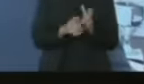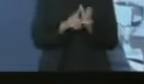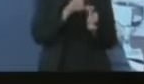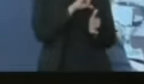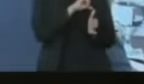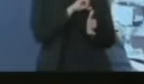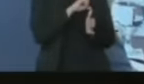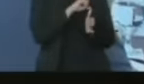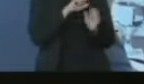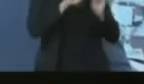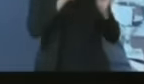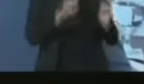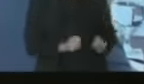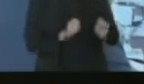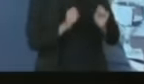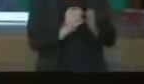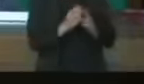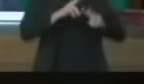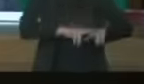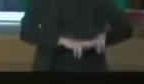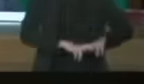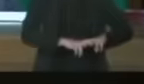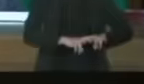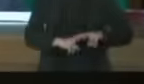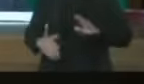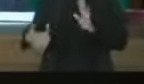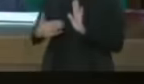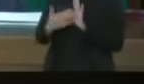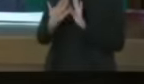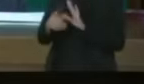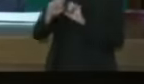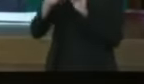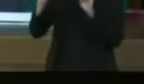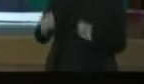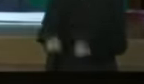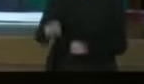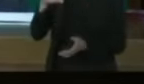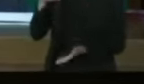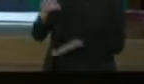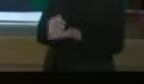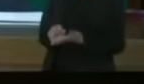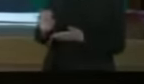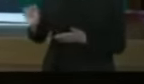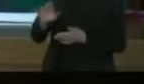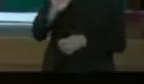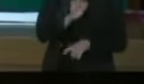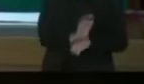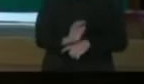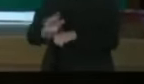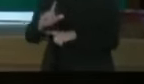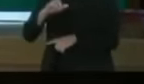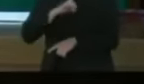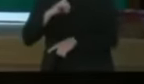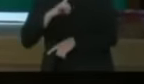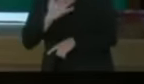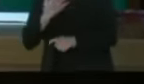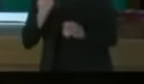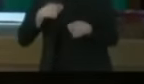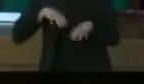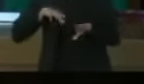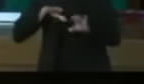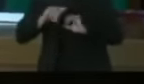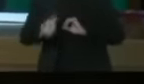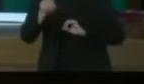sistema prisional até o sistema do cadastro que cada estado tem Ou seja é preciso que haja uma formação